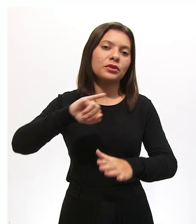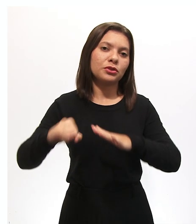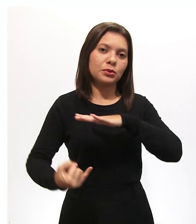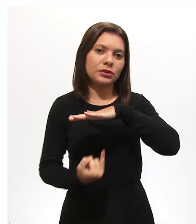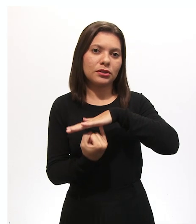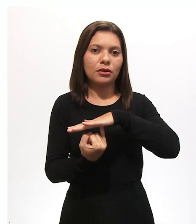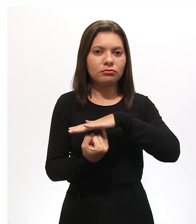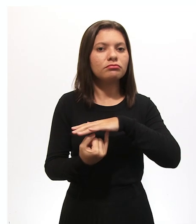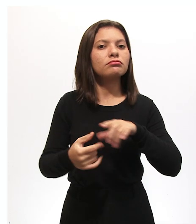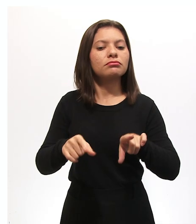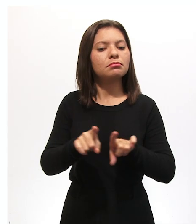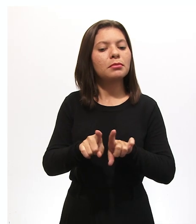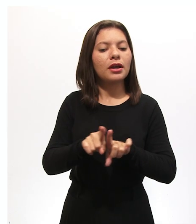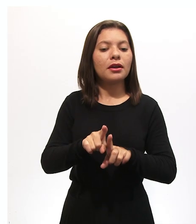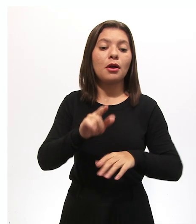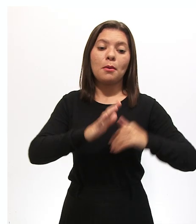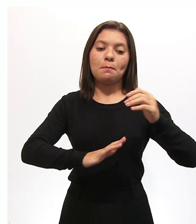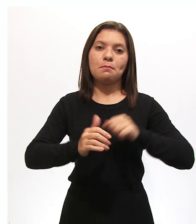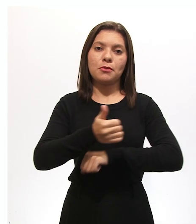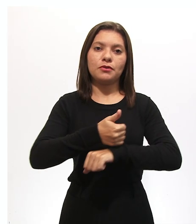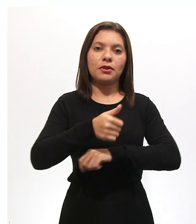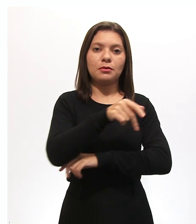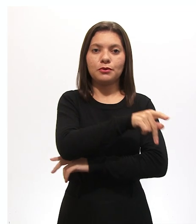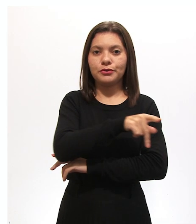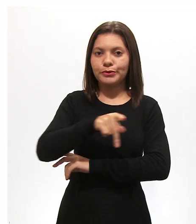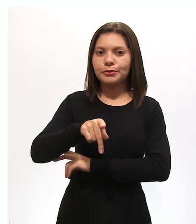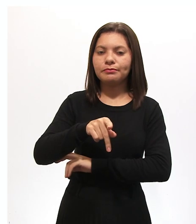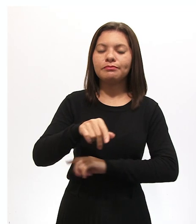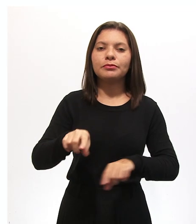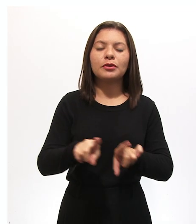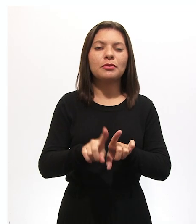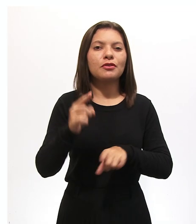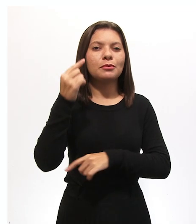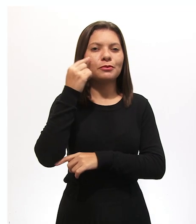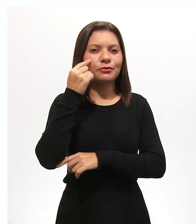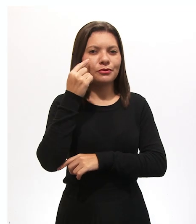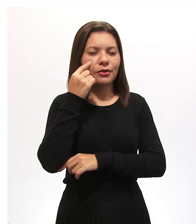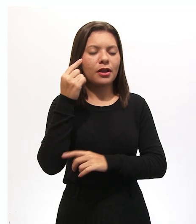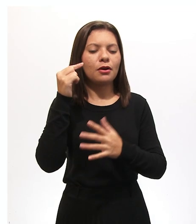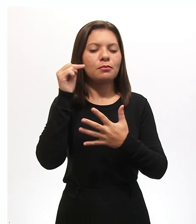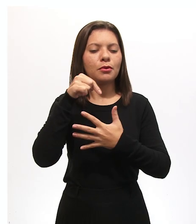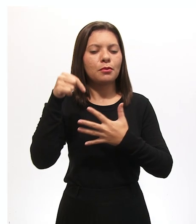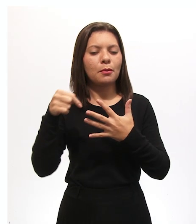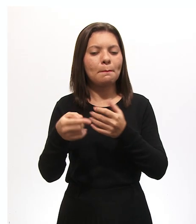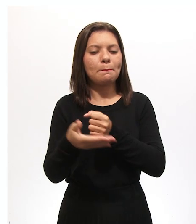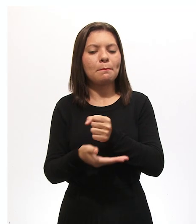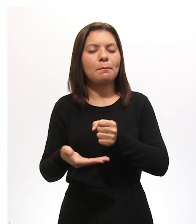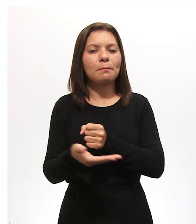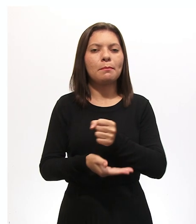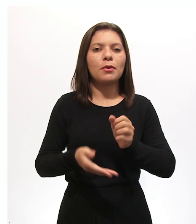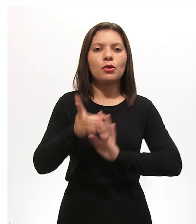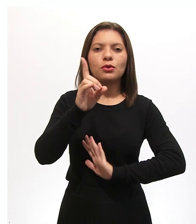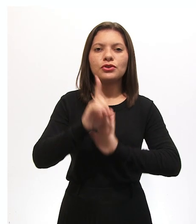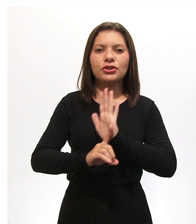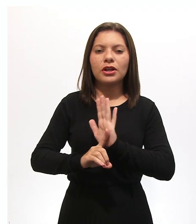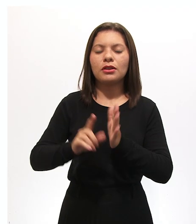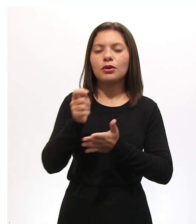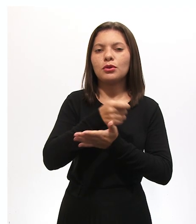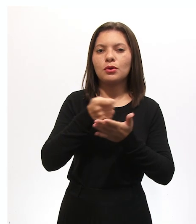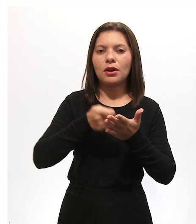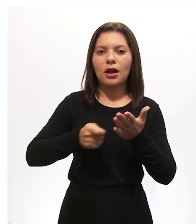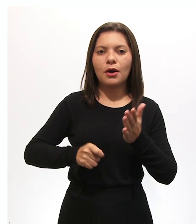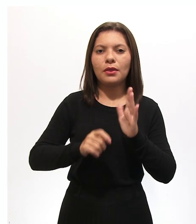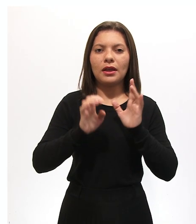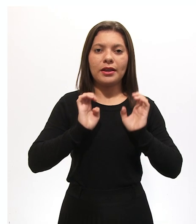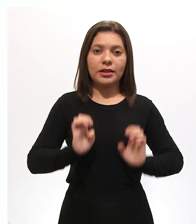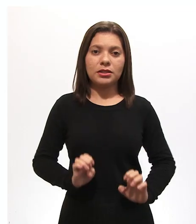e docentes, e, é claro, entender os fundamentos do direito autoral, da ética profissional